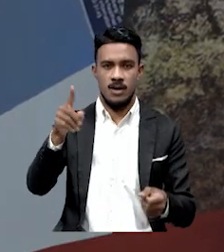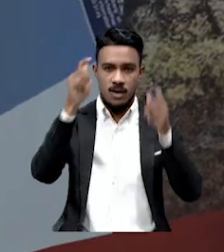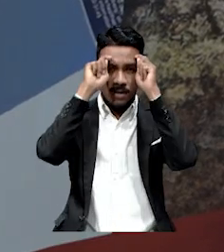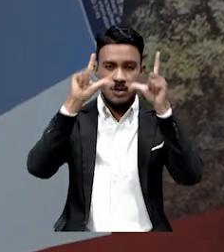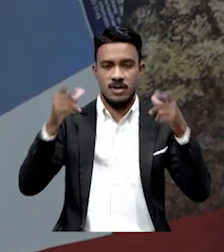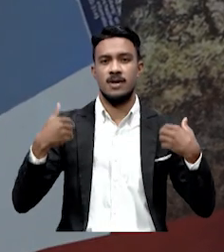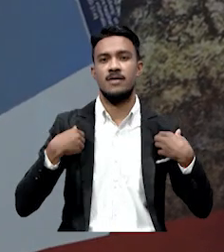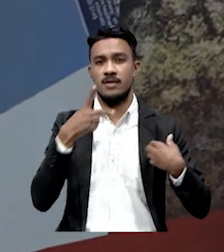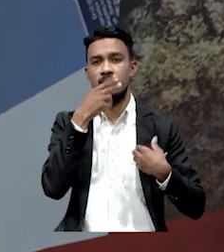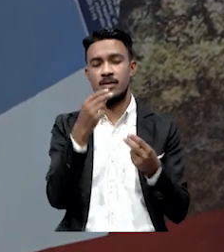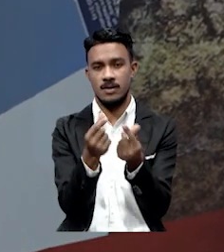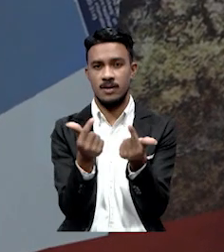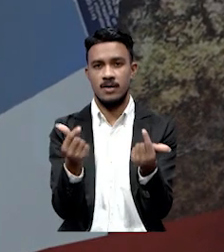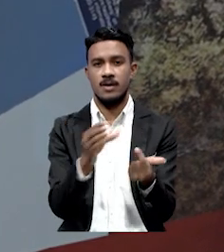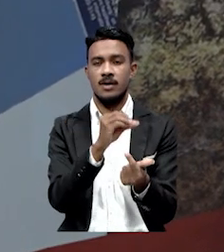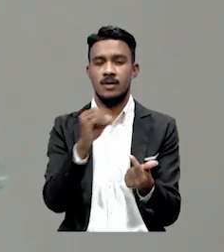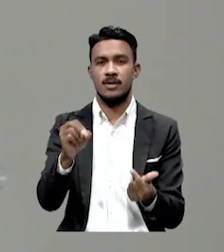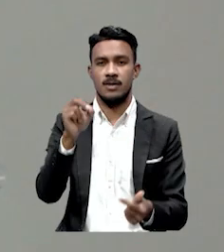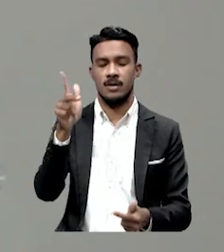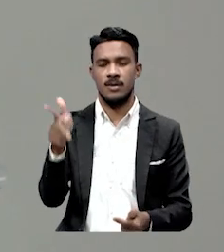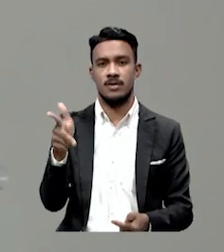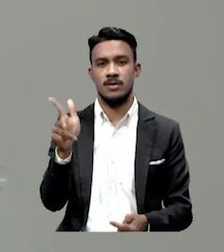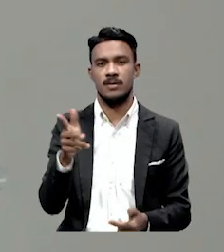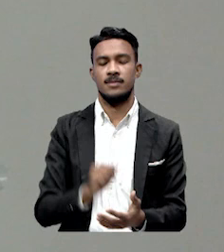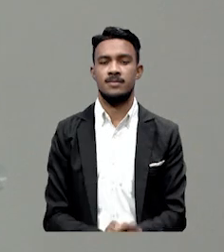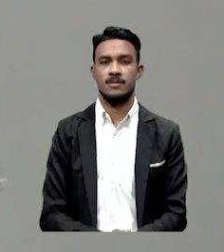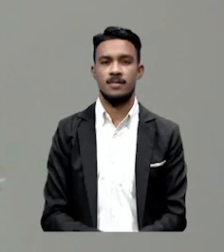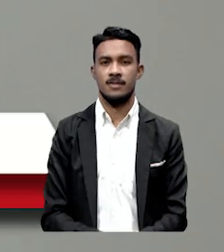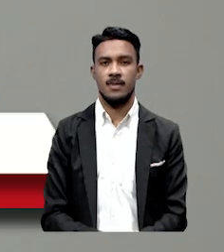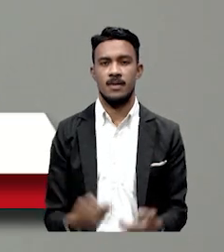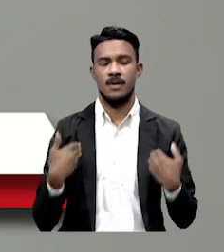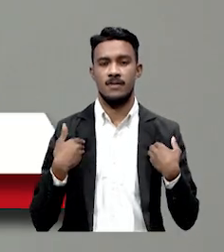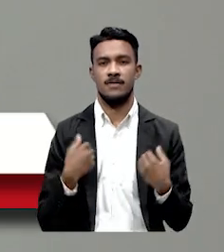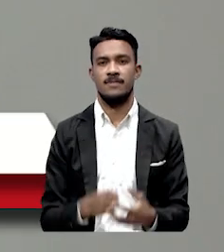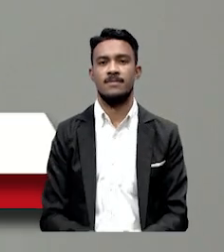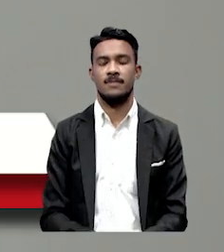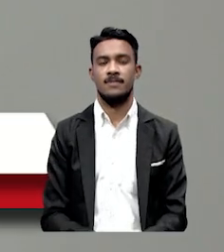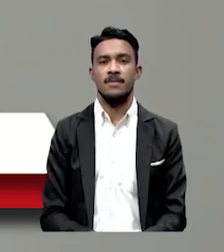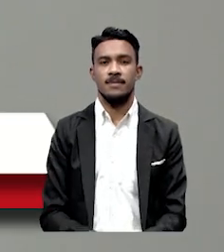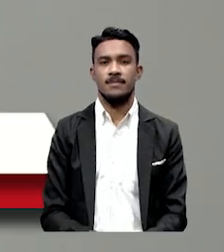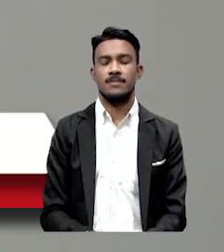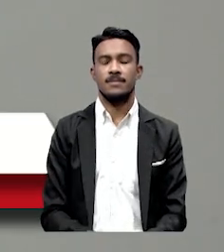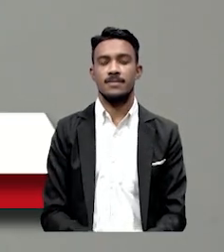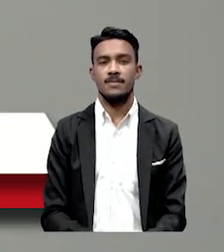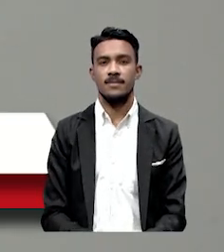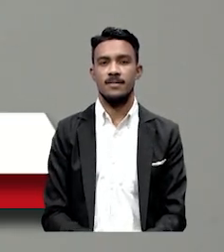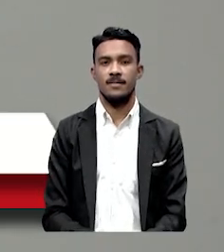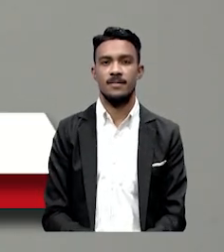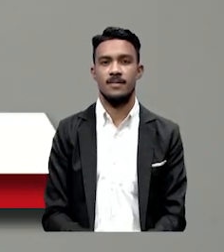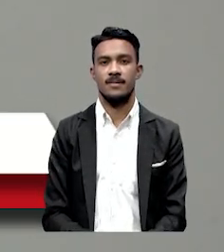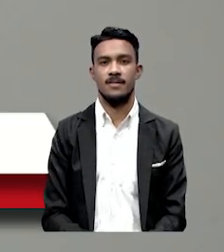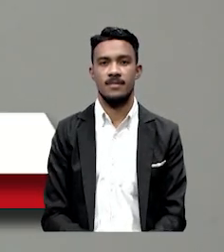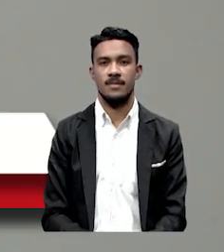tabaco rohan, kilo atus tolu. In 2021, in Timor-Leste, there was sale of